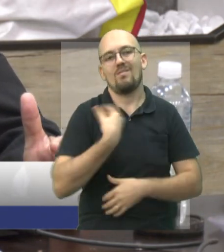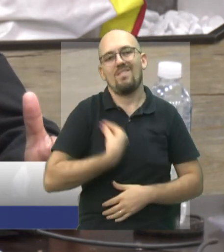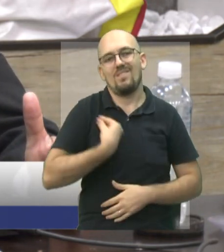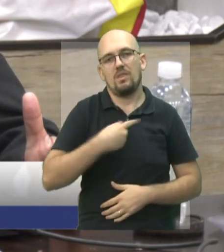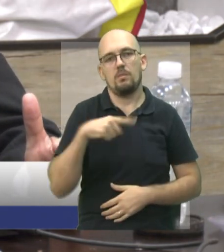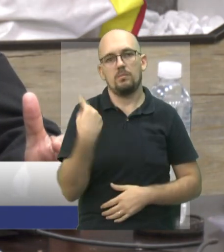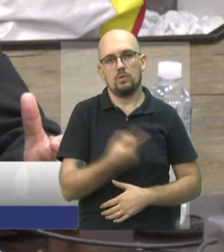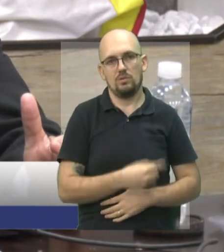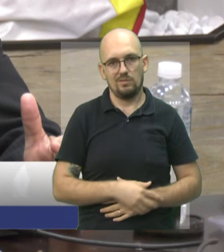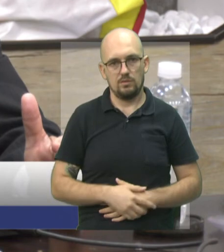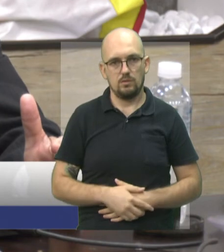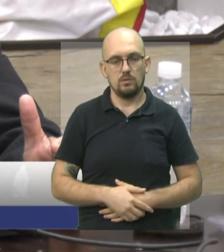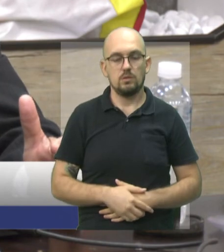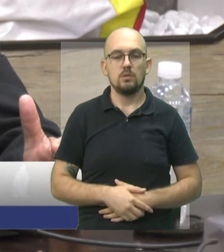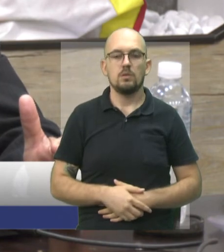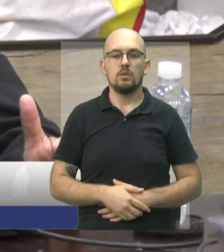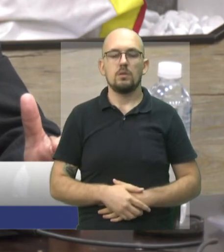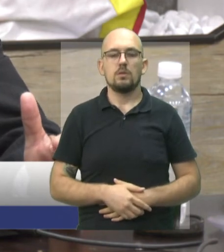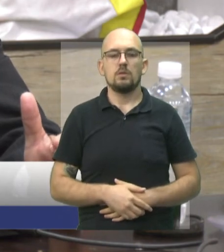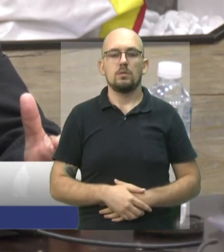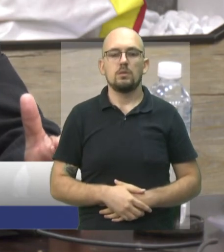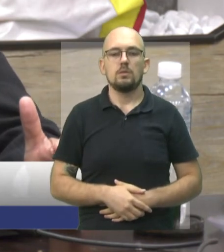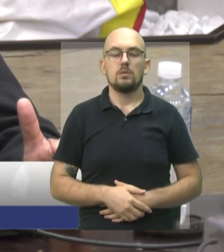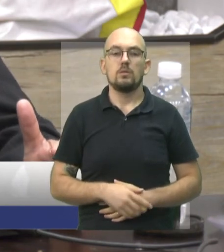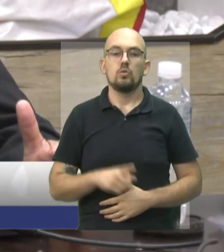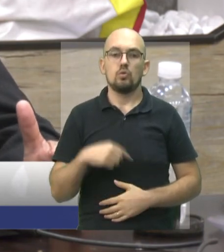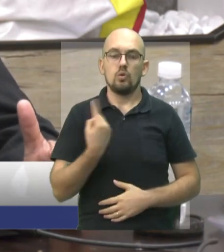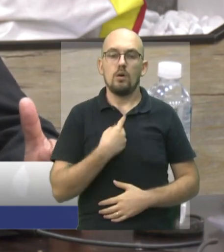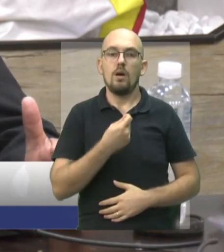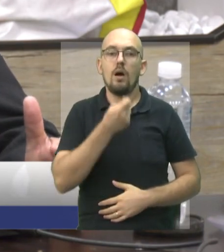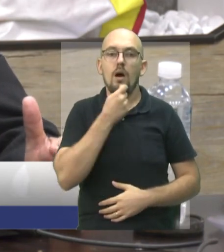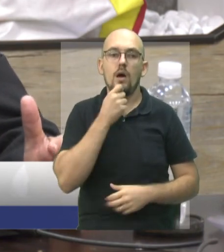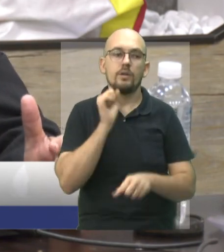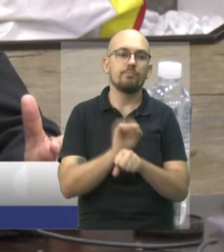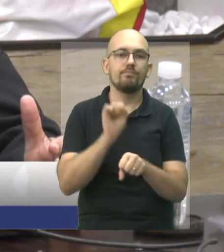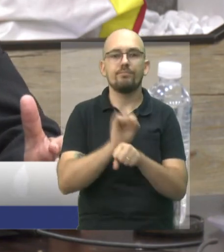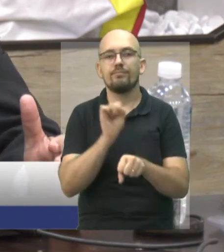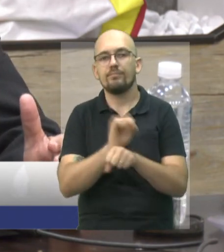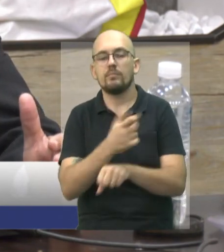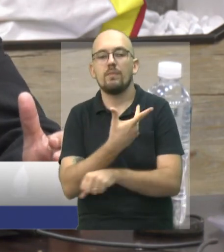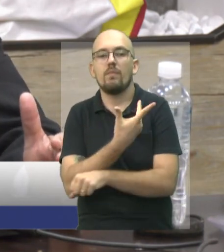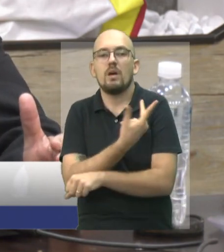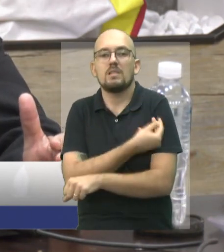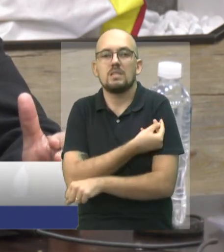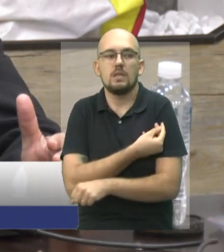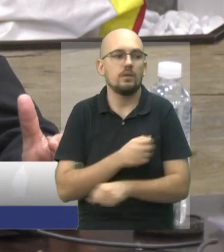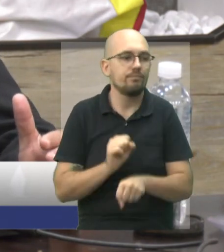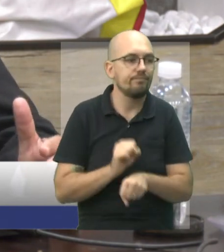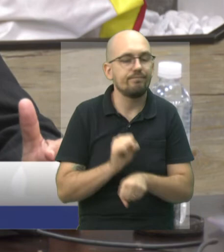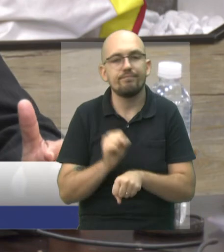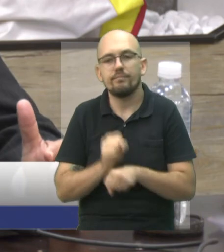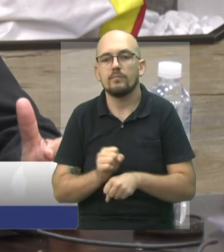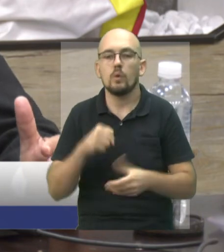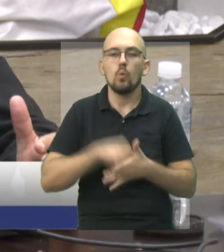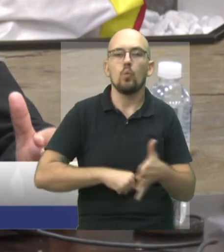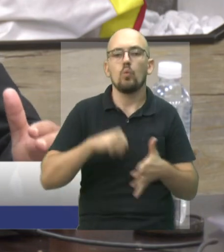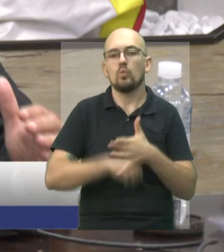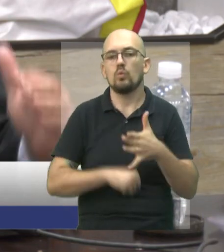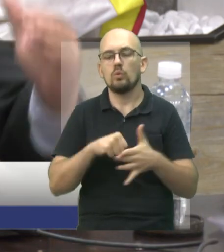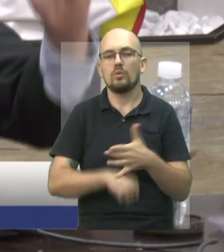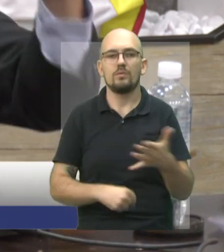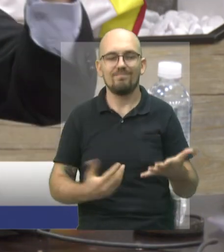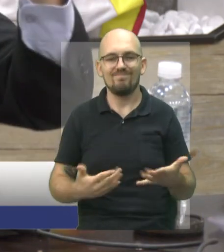gente. Nós estamos aí, gente, dependendo de uma vacina, nós estamos aí lutando com o nosso zinco,